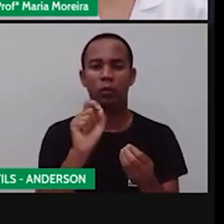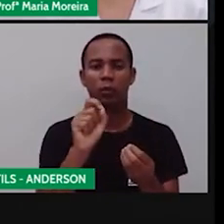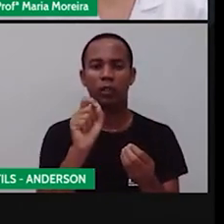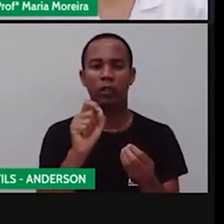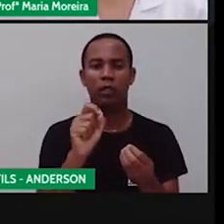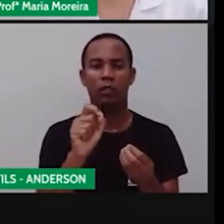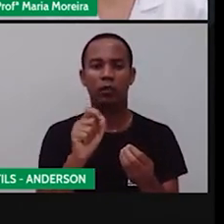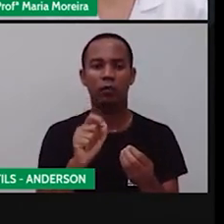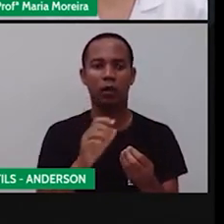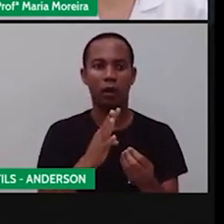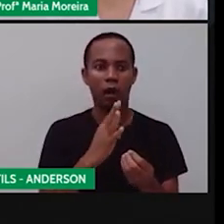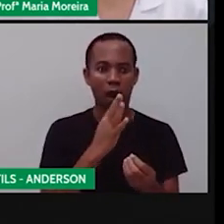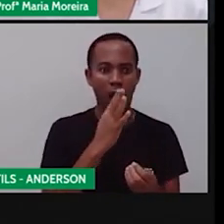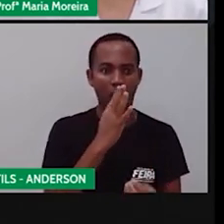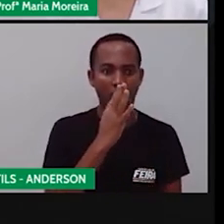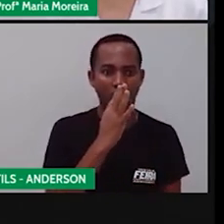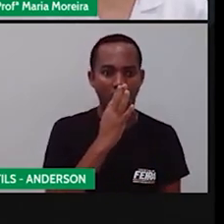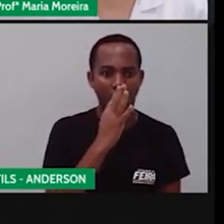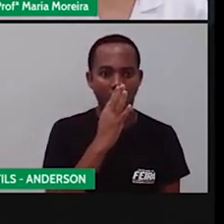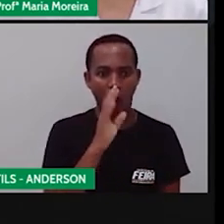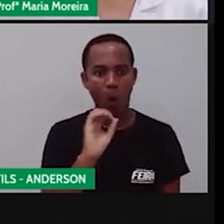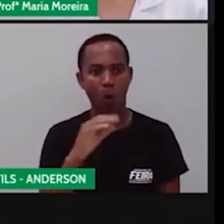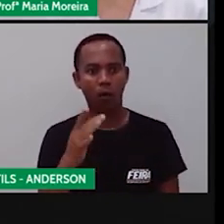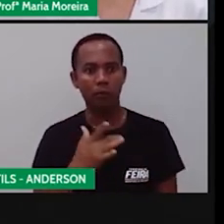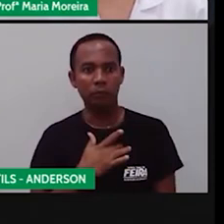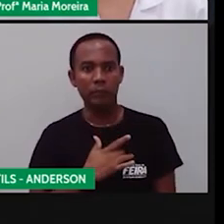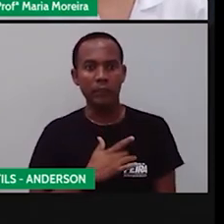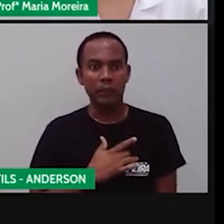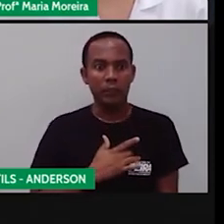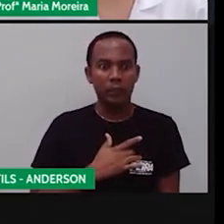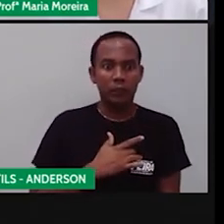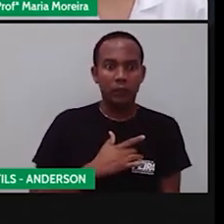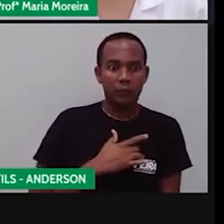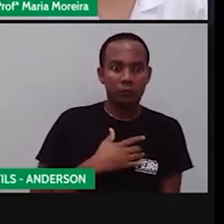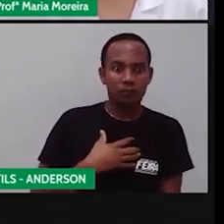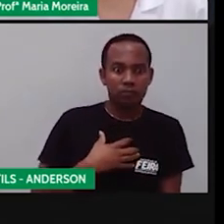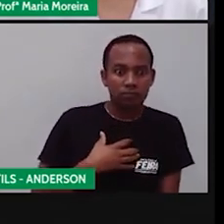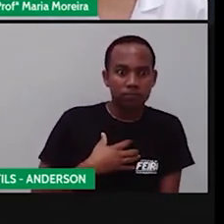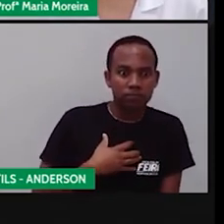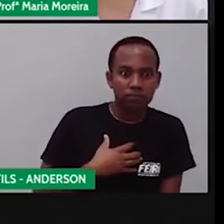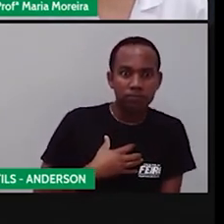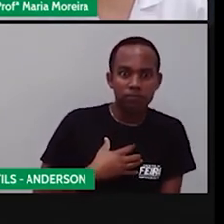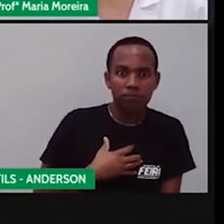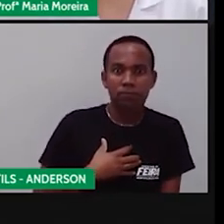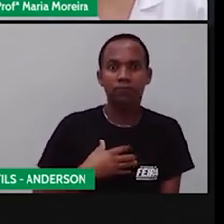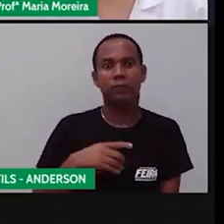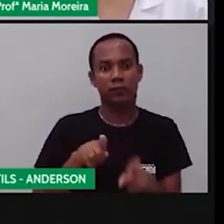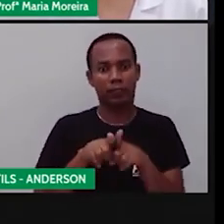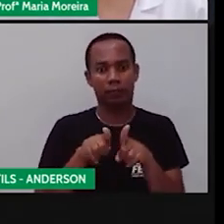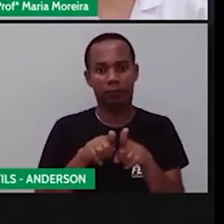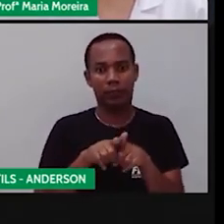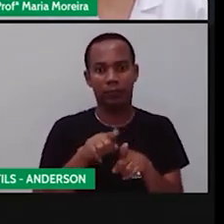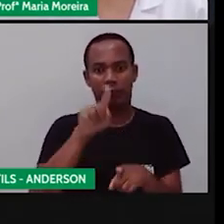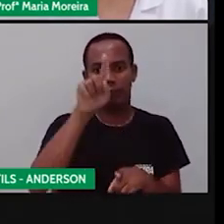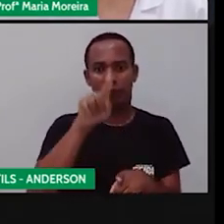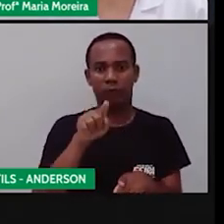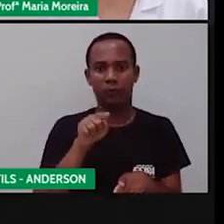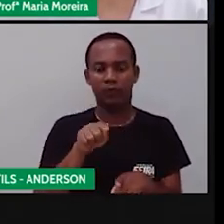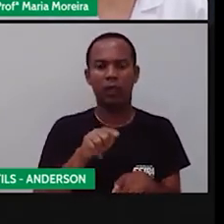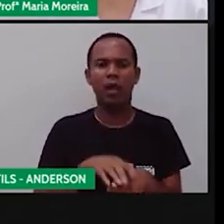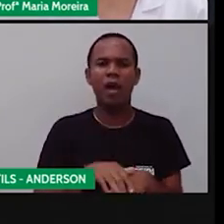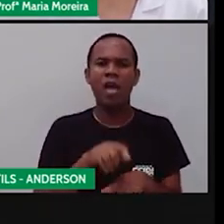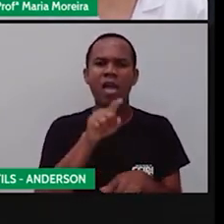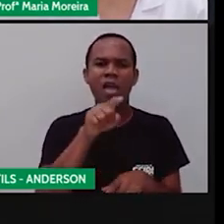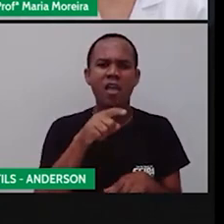Uma admiração, medo, entre outros sentimentos. Não é isso? Que cachorro